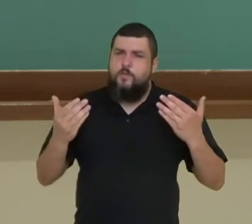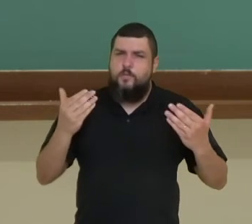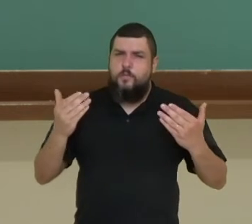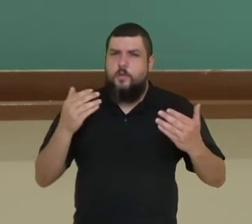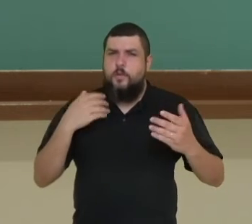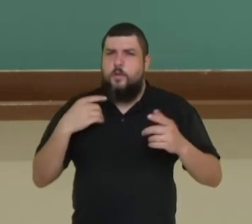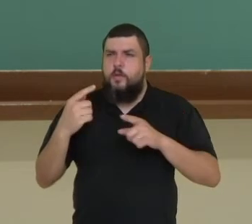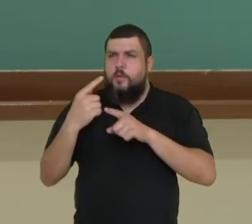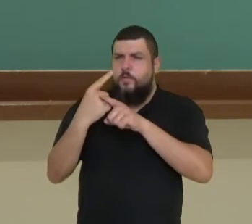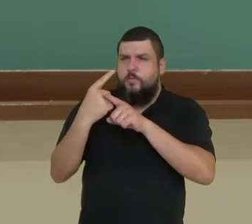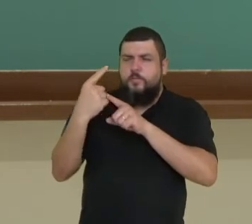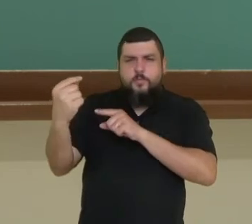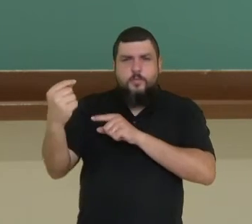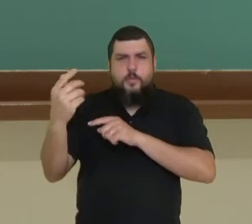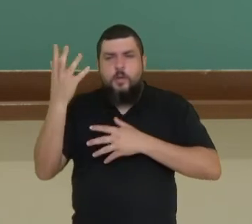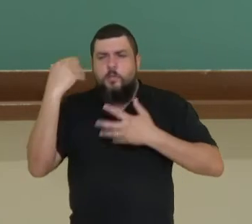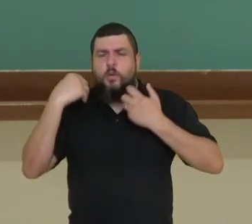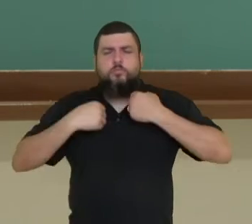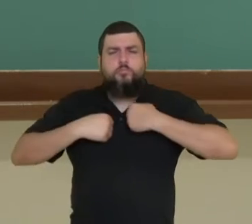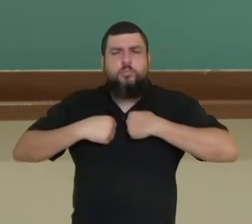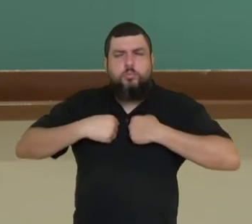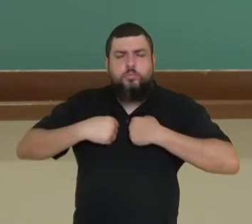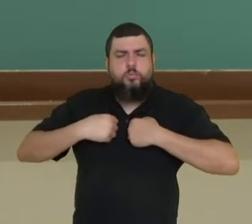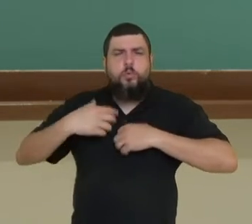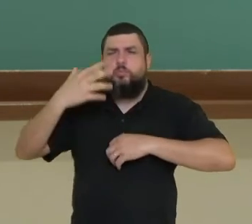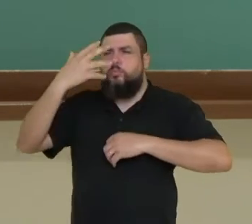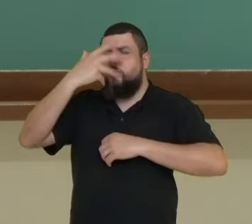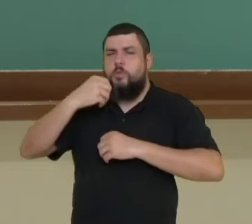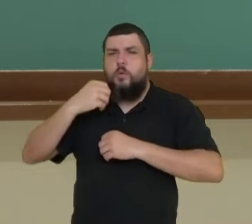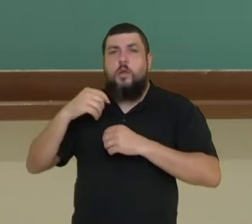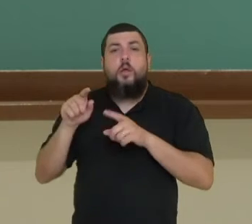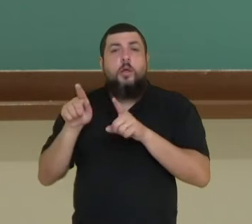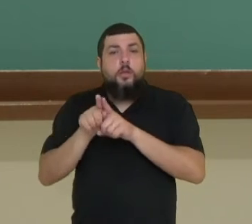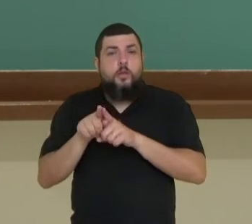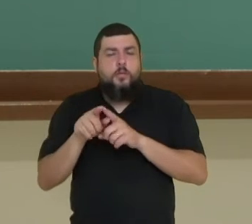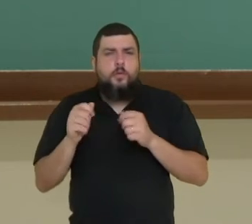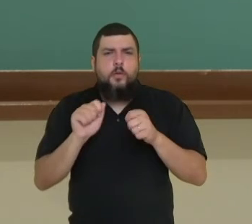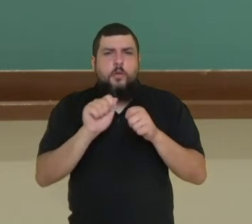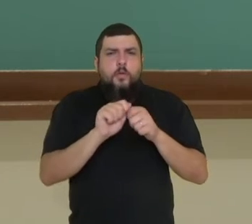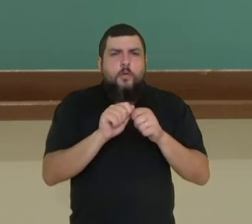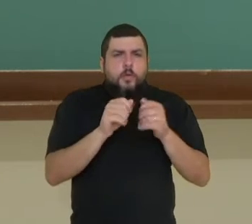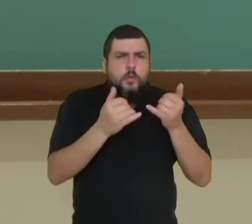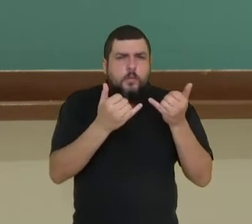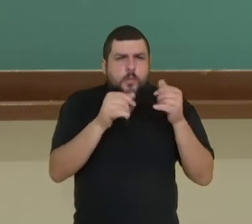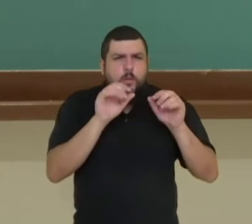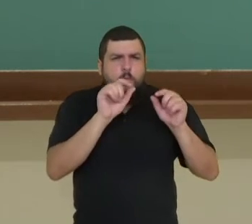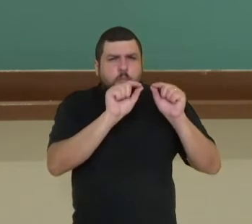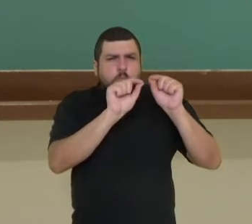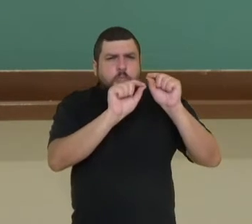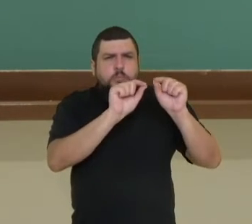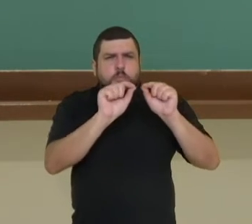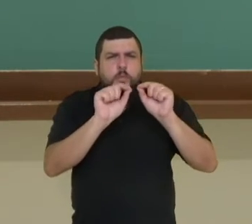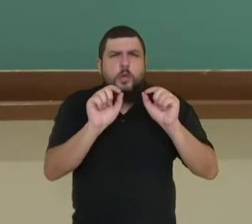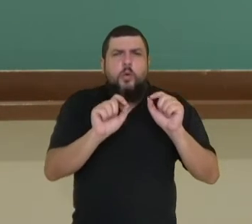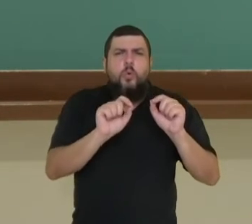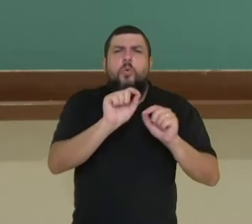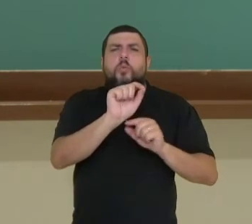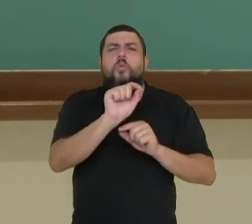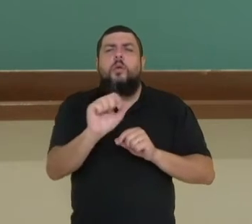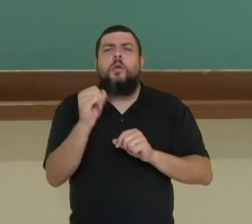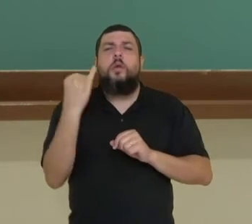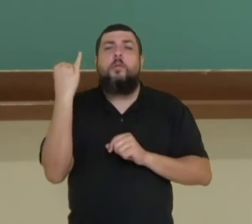ajeitada na cara, tudo mais, para você poder sair bonito. É a mesma coisa que eu vou fazer aqui. Eu estou vendo aquilo que é importante nesse